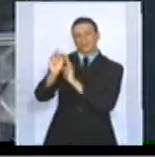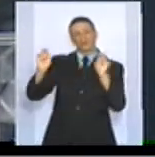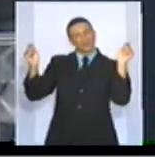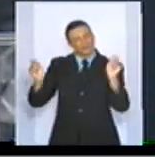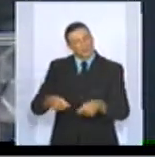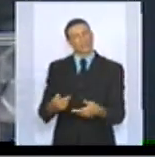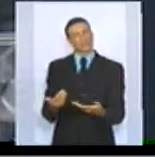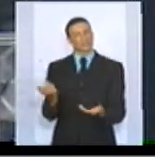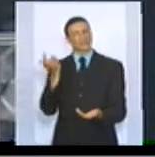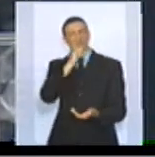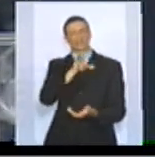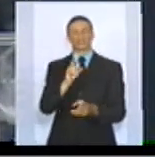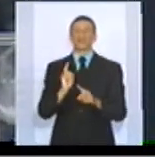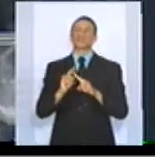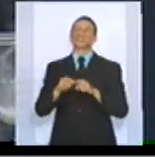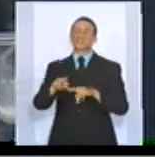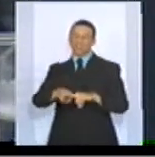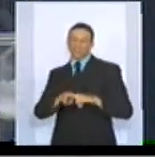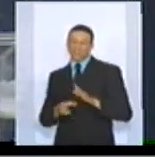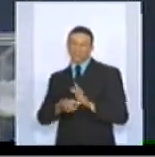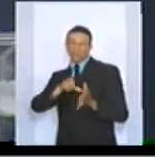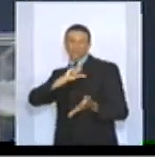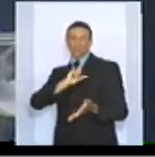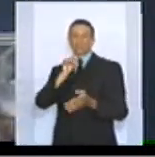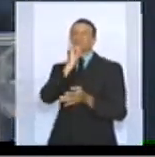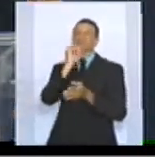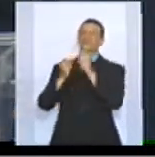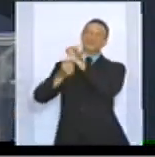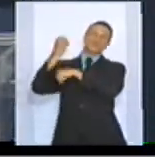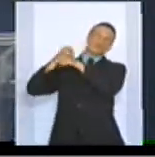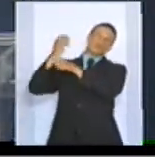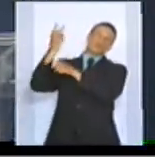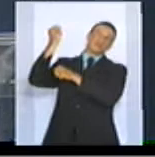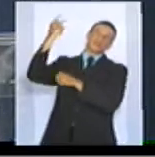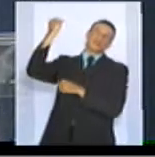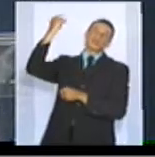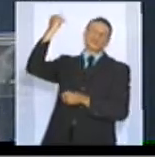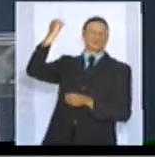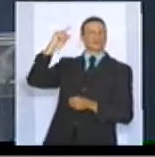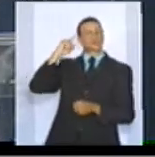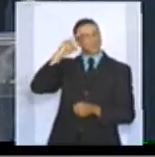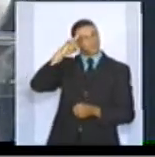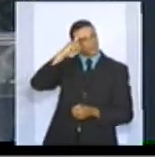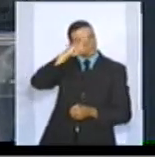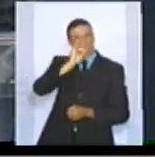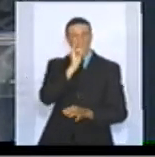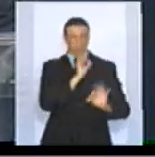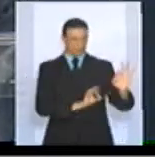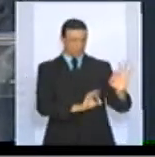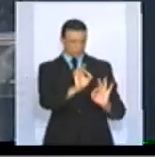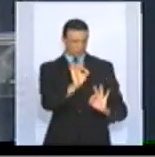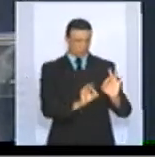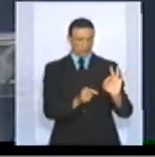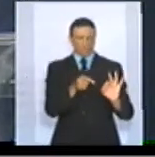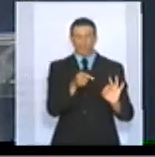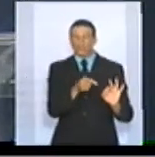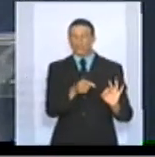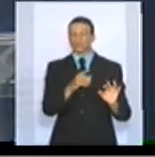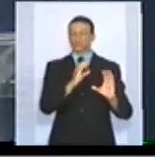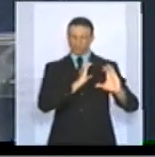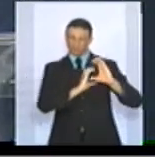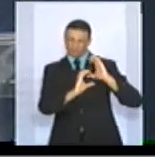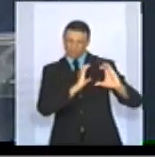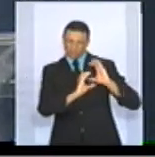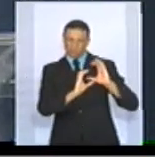transformando. Porque essa é aqui a questão. Até alguns anos atrás, toda a organização regulatória das atividades de